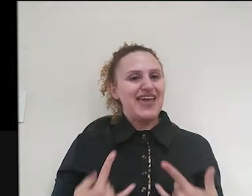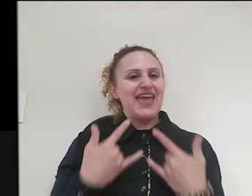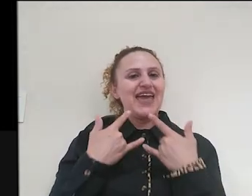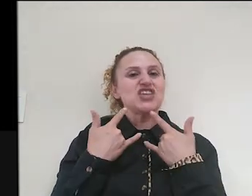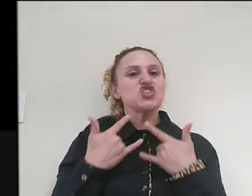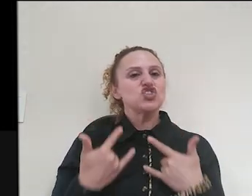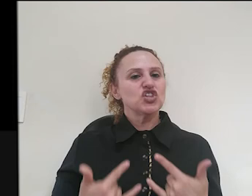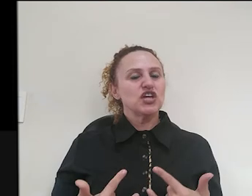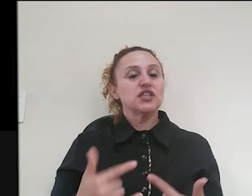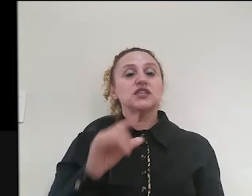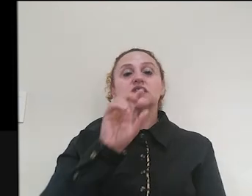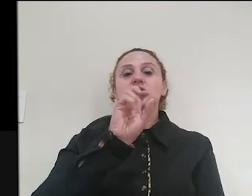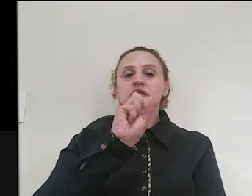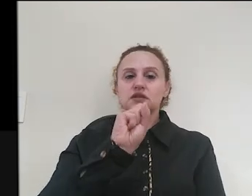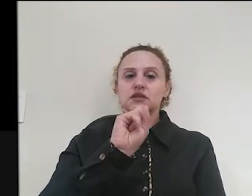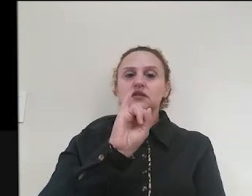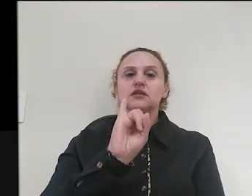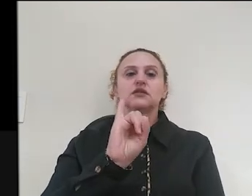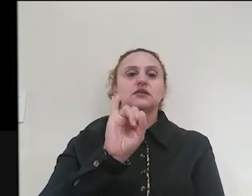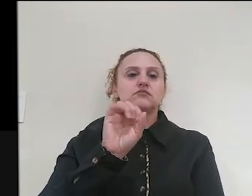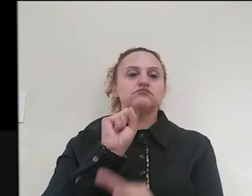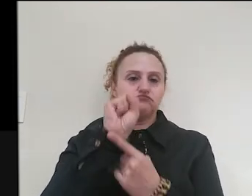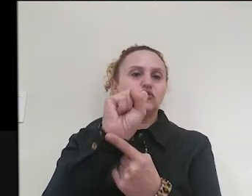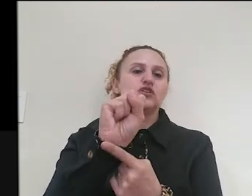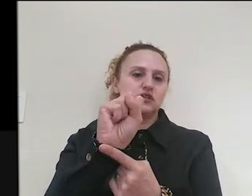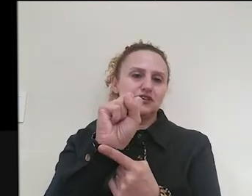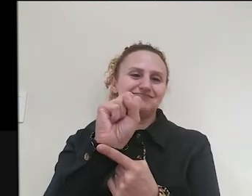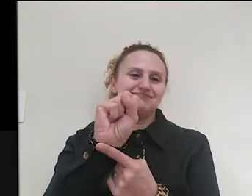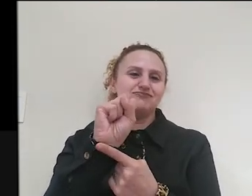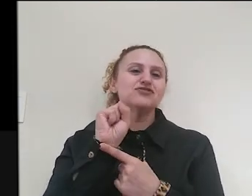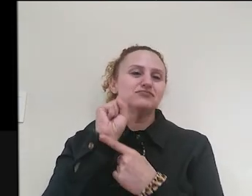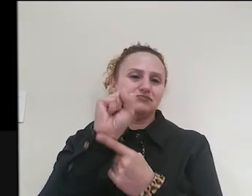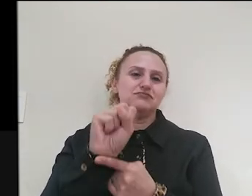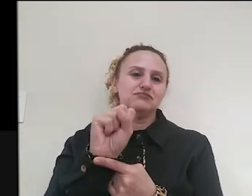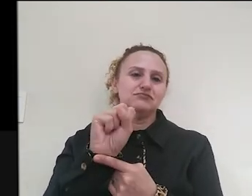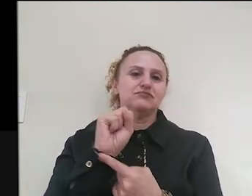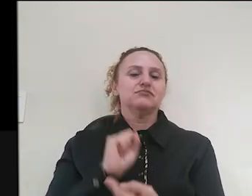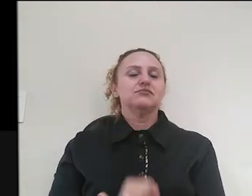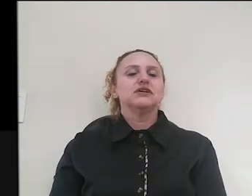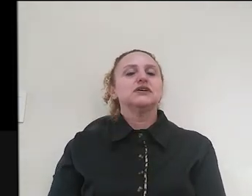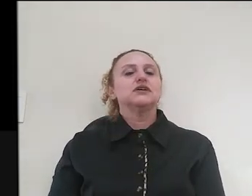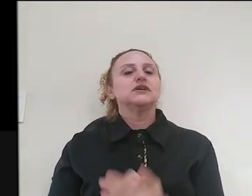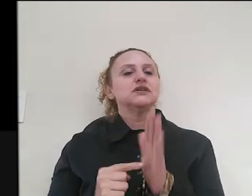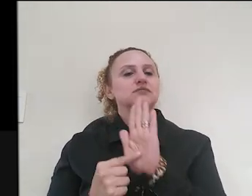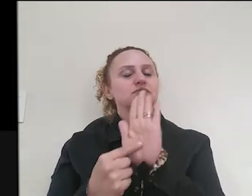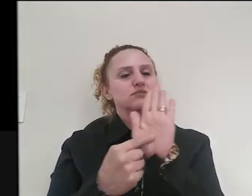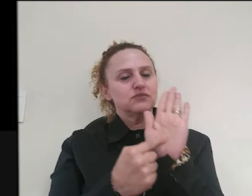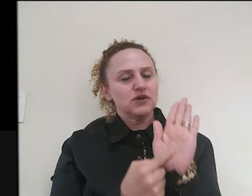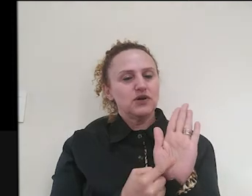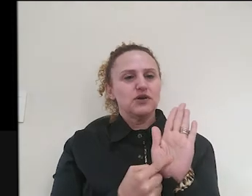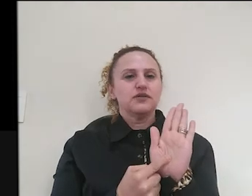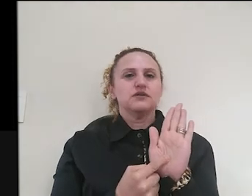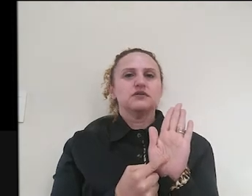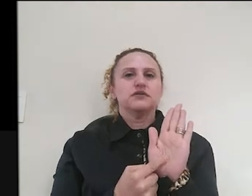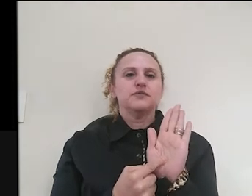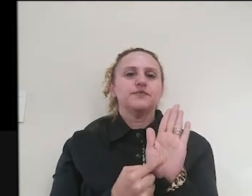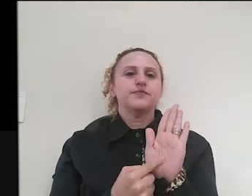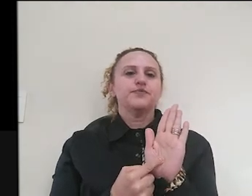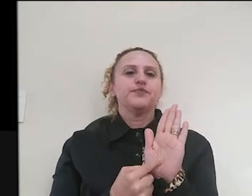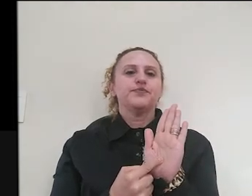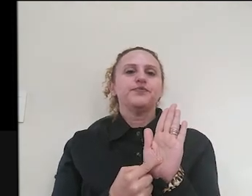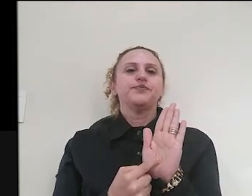Também se desenvolve nessa época que as pessoas vivem essa modernidade com alguma desconfiança, essa ideia